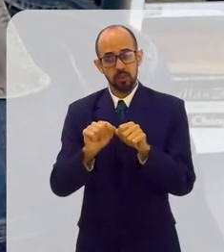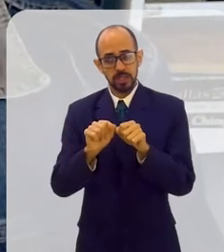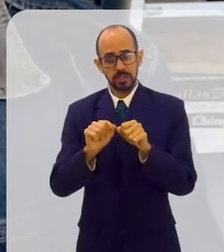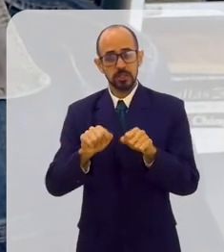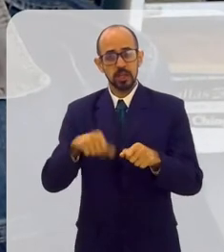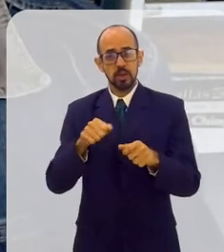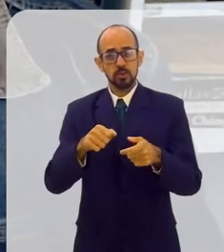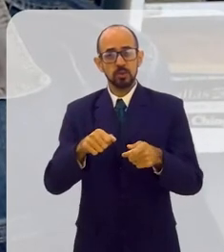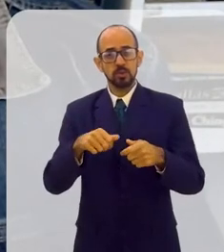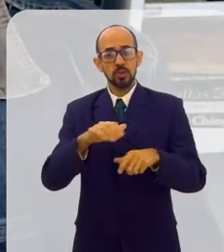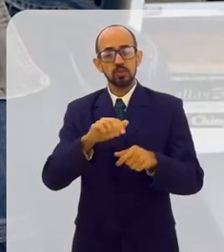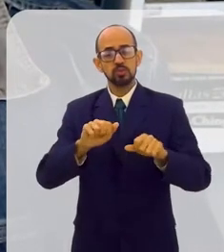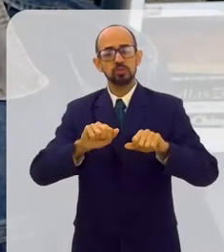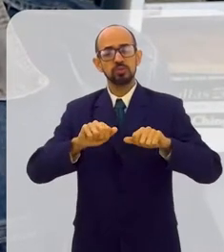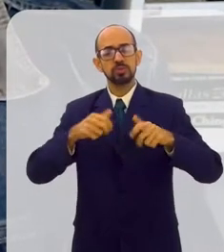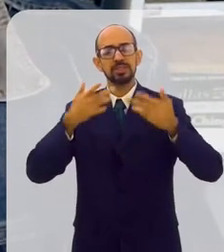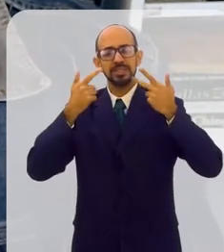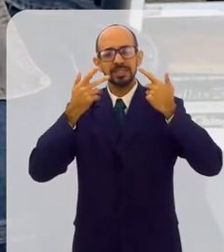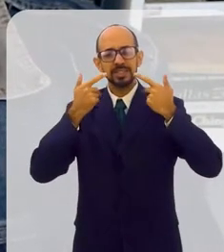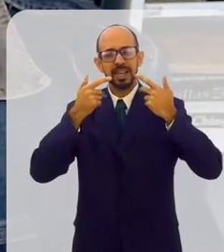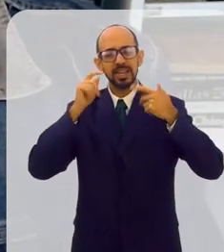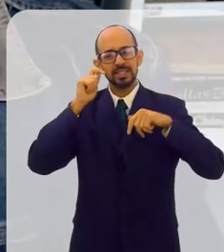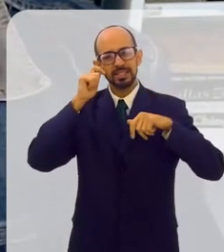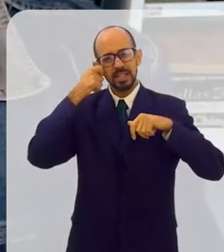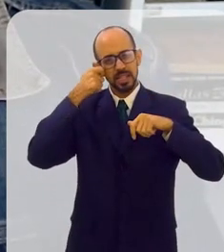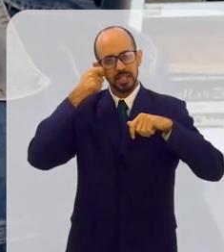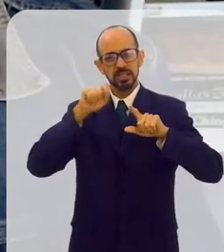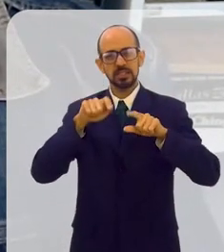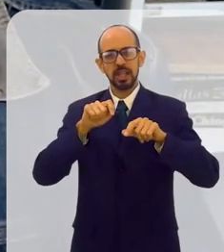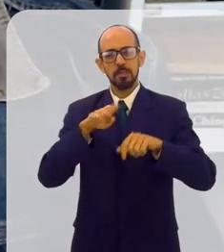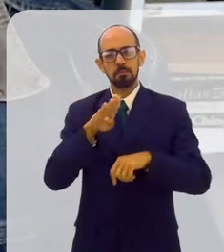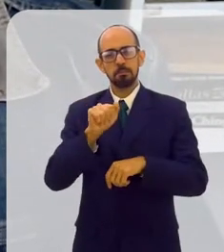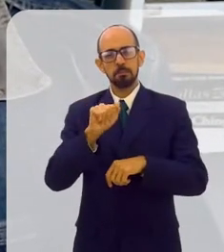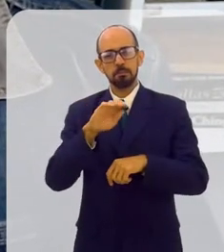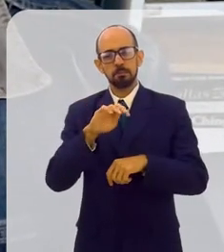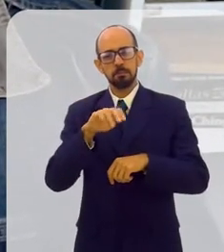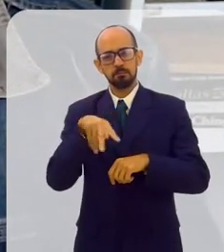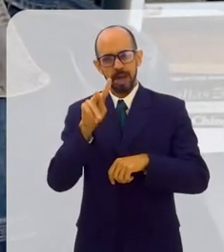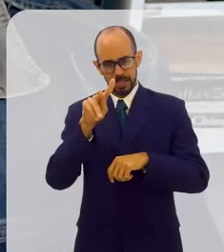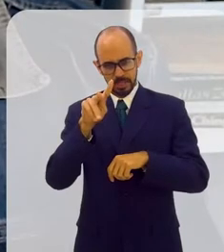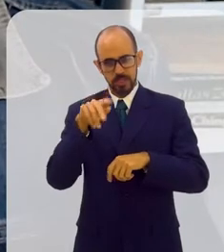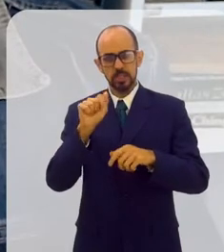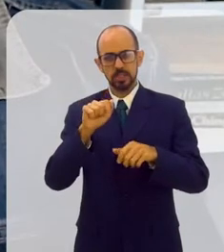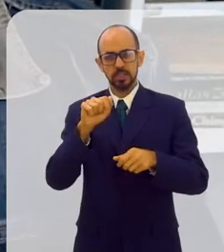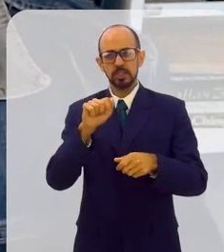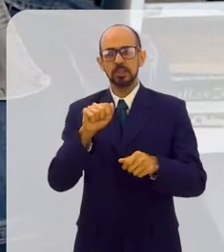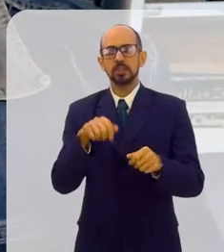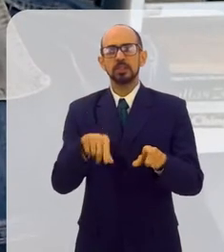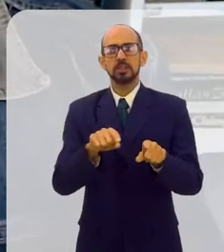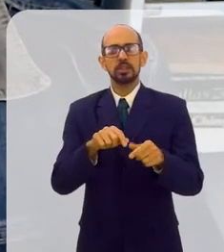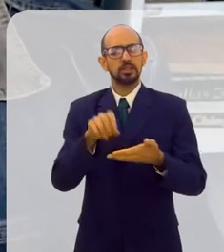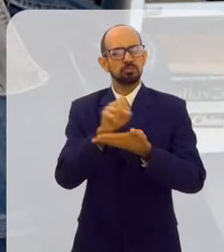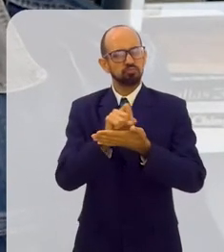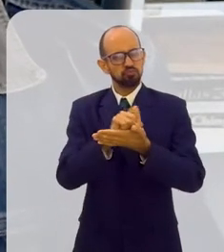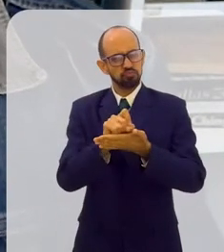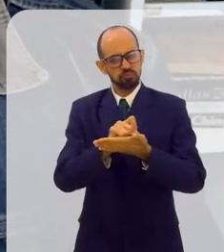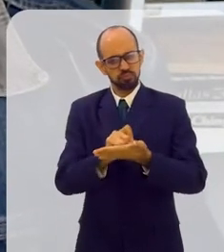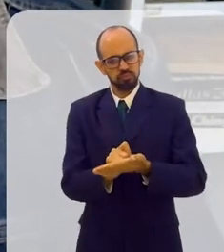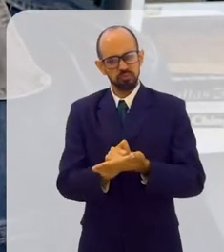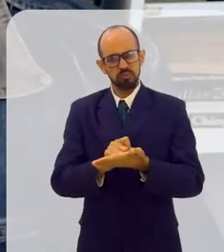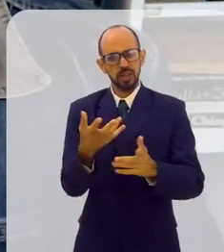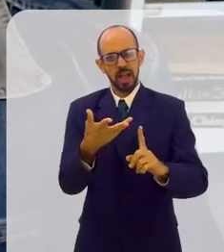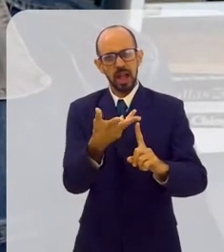Cenas Negras, Olhares sobre a Arte Contemporânea, na BAC, Instituto de Artes, e desenvolve pesquisa sobre a escrita